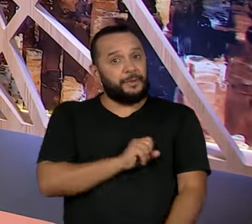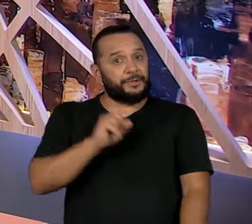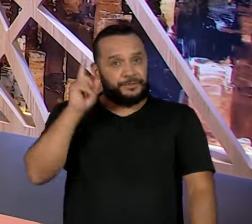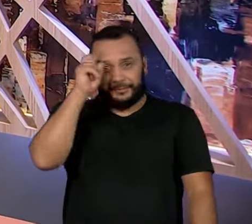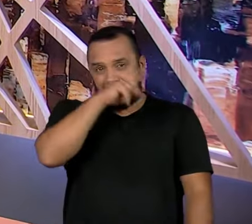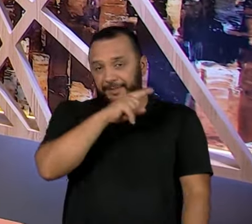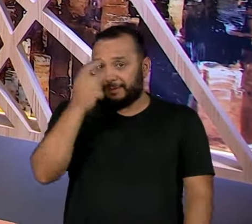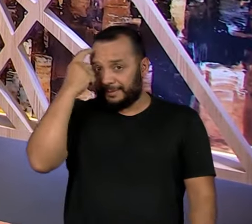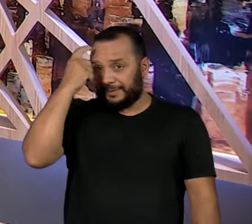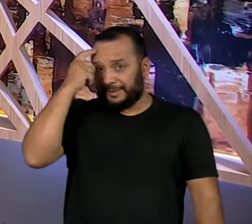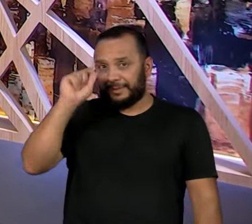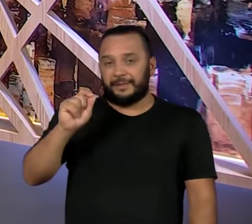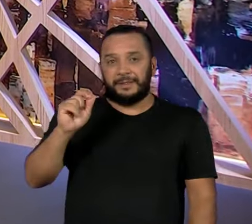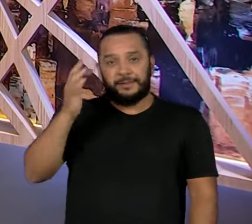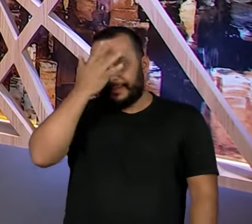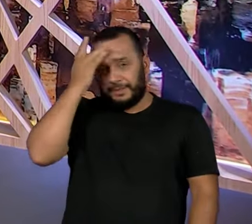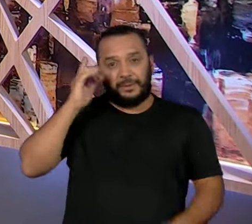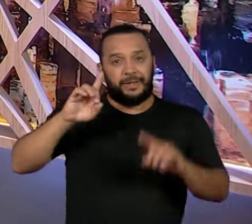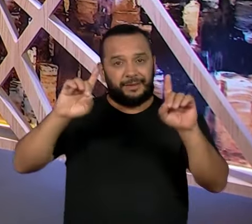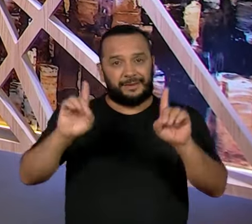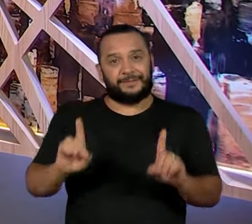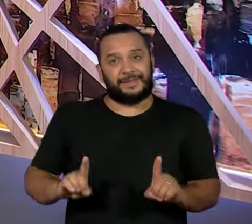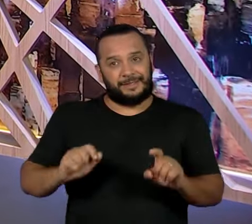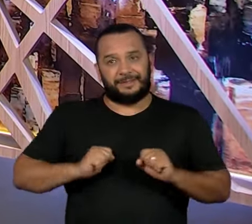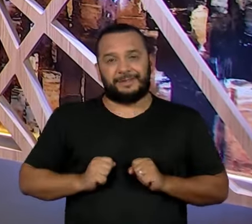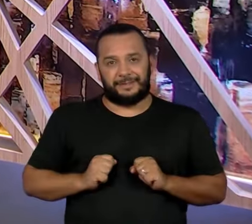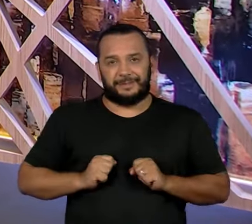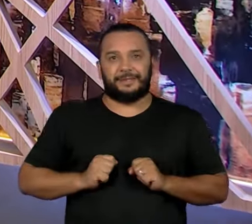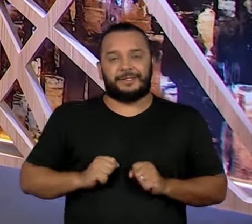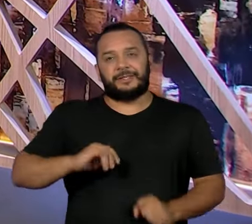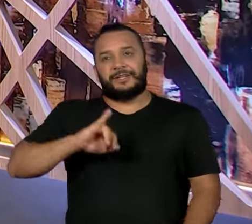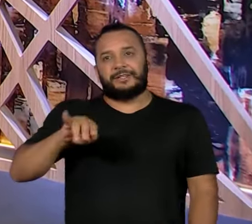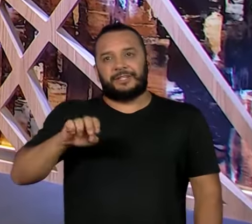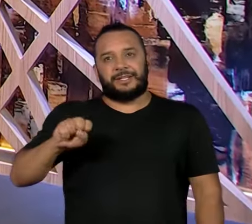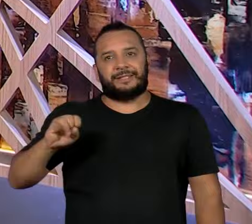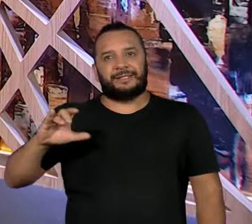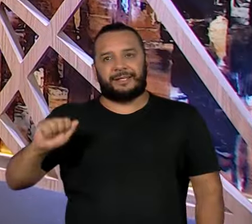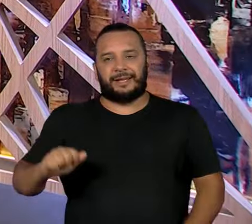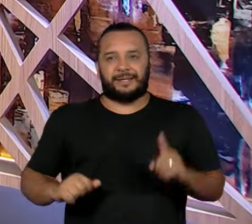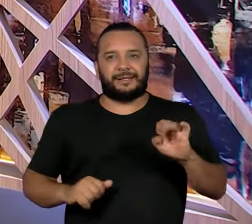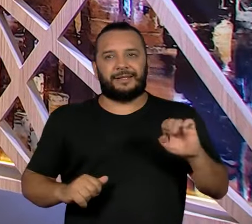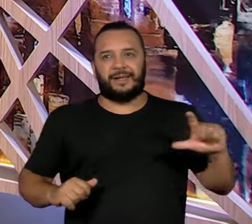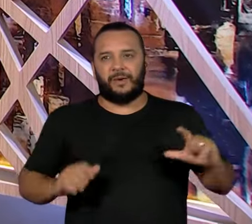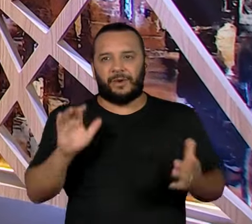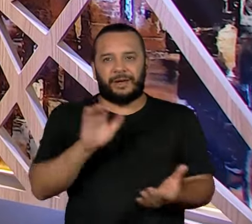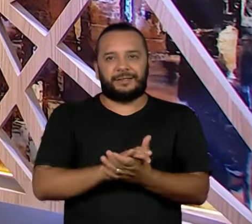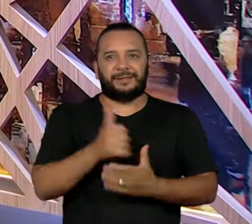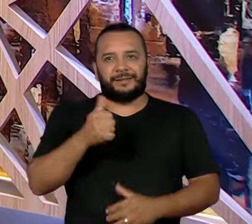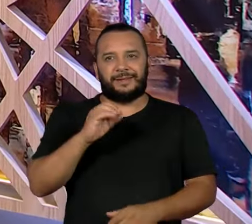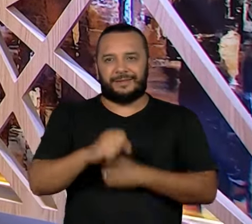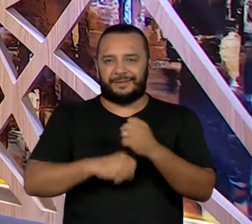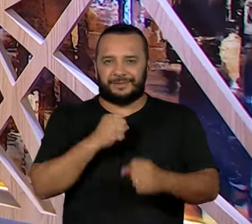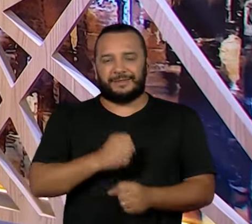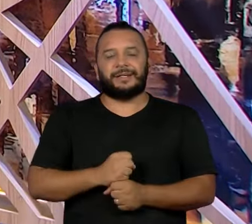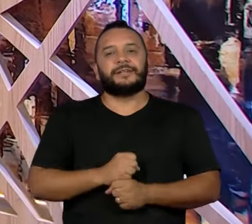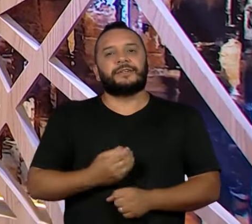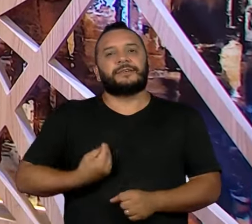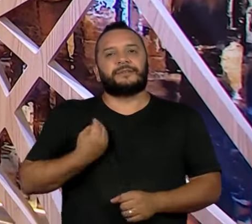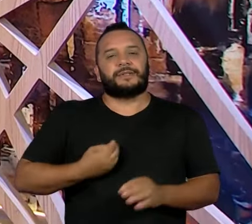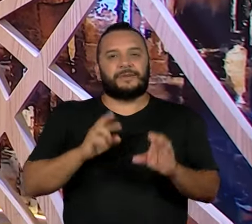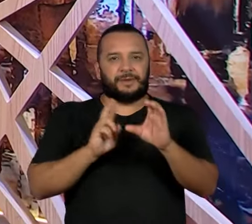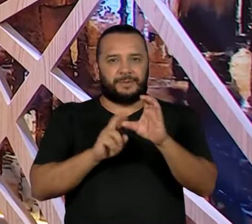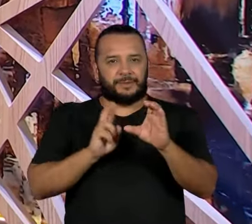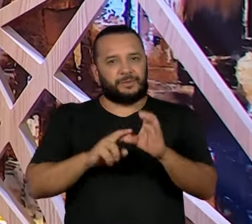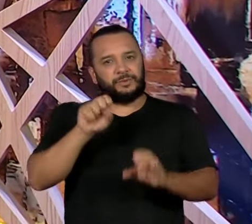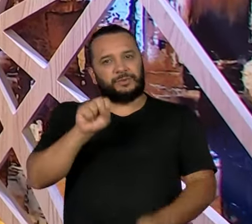imagina quando se trata de pessoas com deficiências. Jéssica e Daniel são casados há 10 anos e vivem no Capão Redondo, zona sul